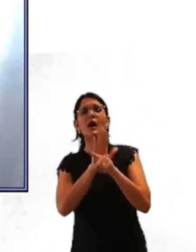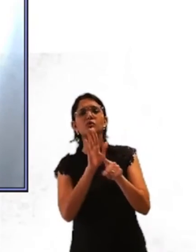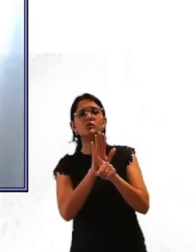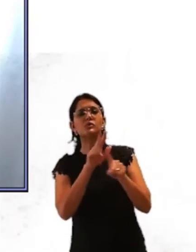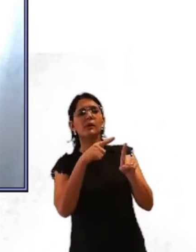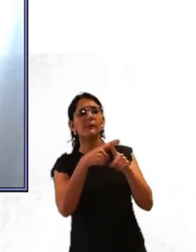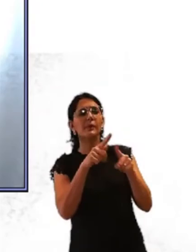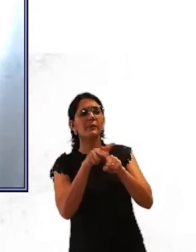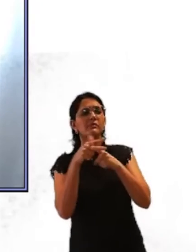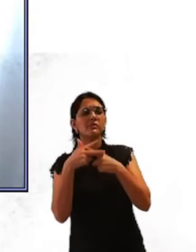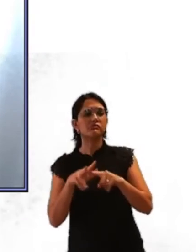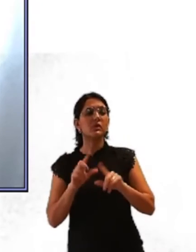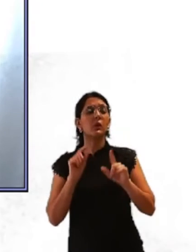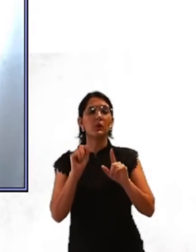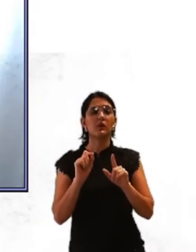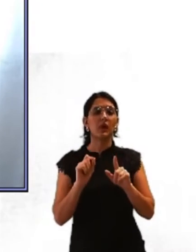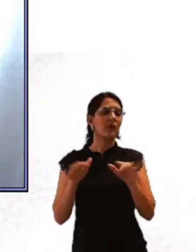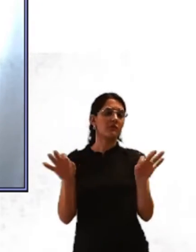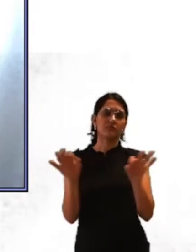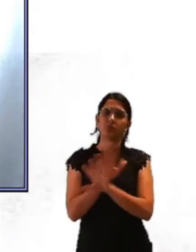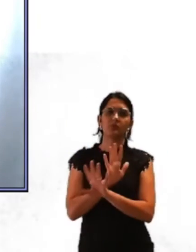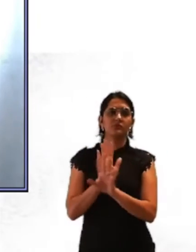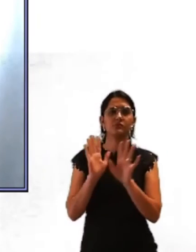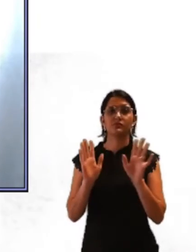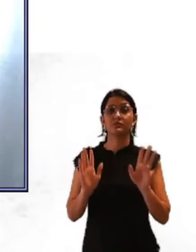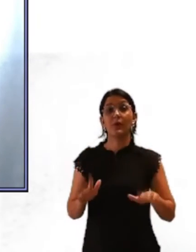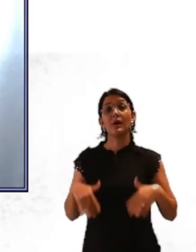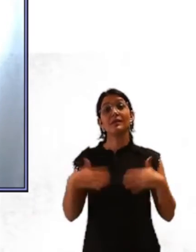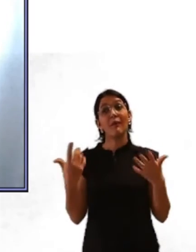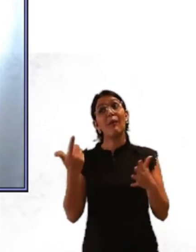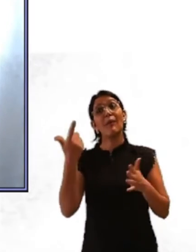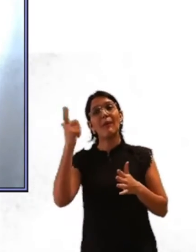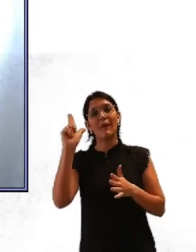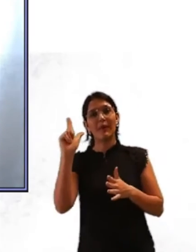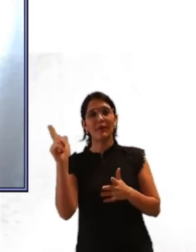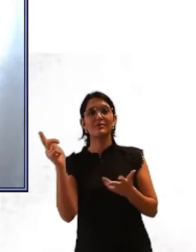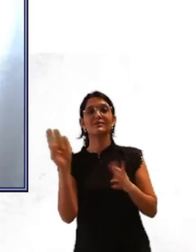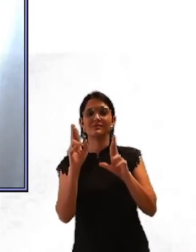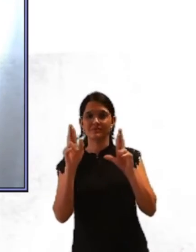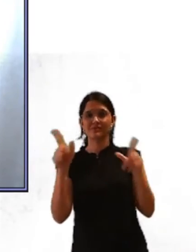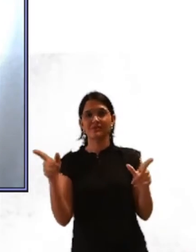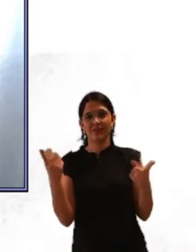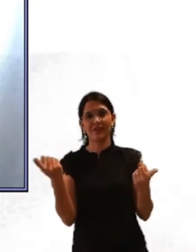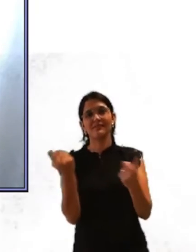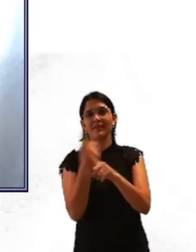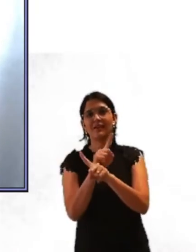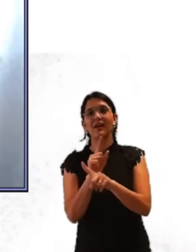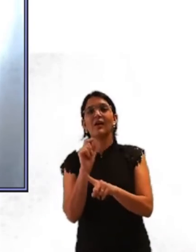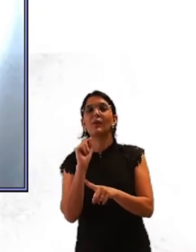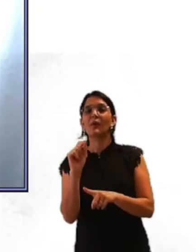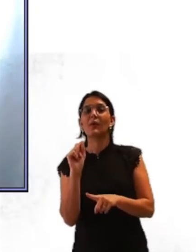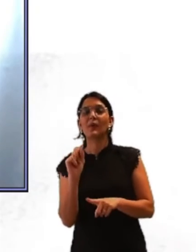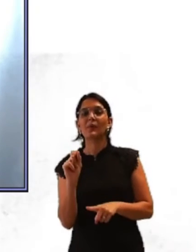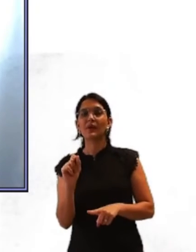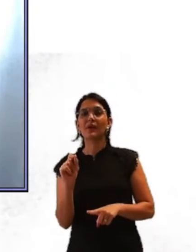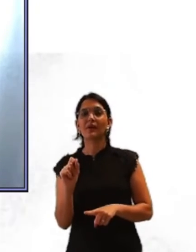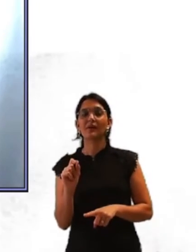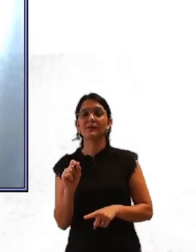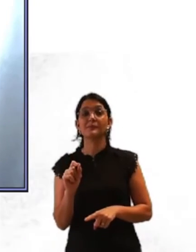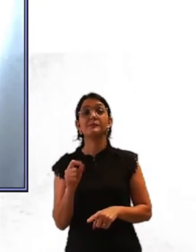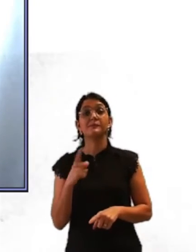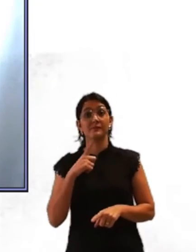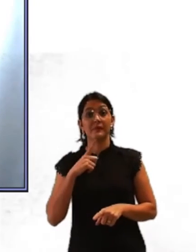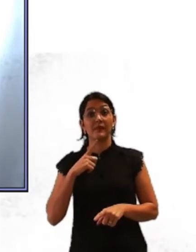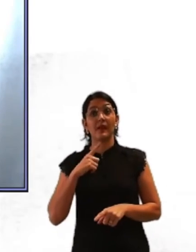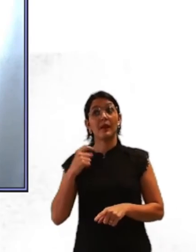faço o silogismo e pronto. Né? E aí o ponto contrário para aqueles que falam exatamente, que tratam da